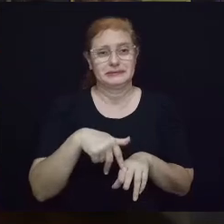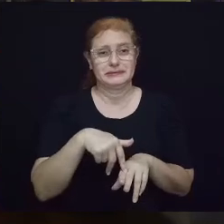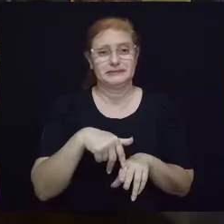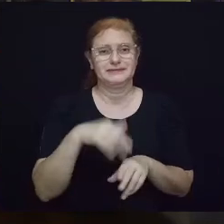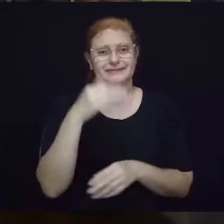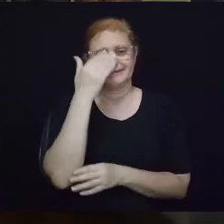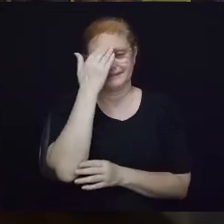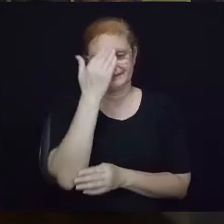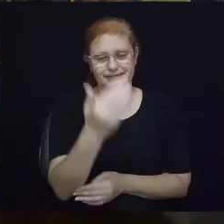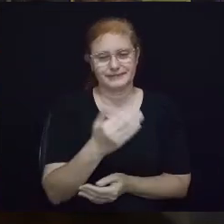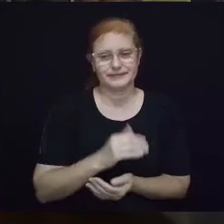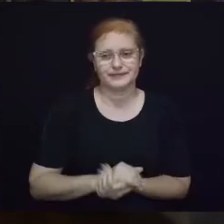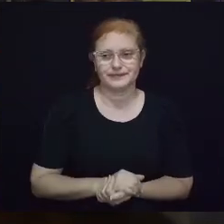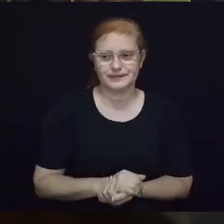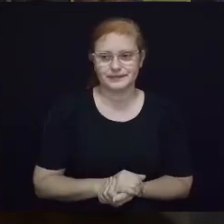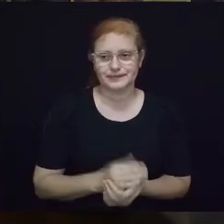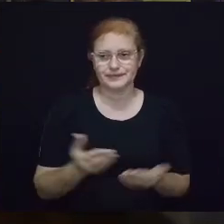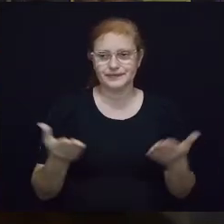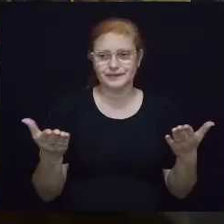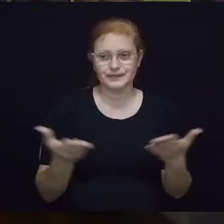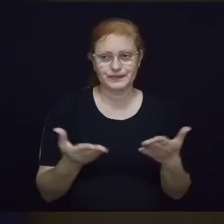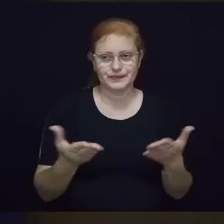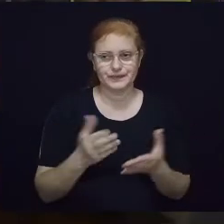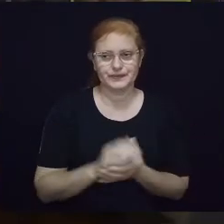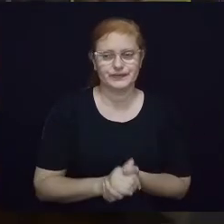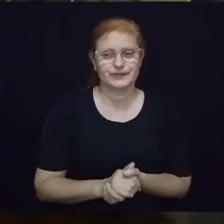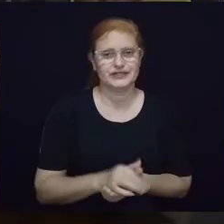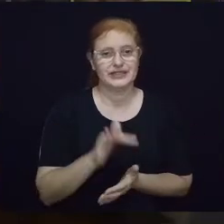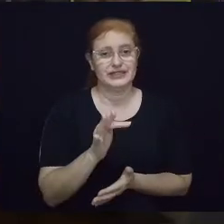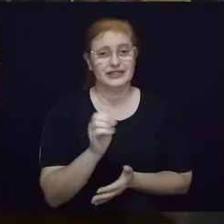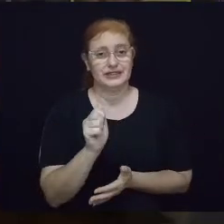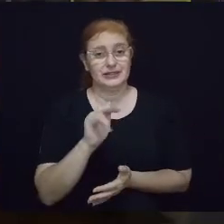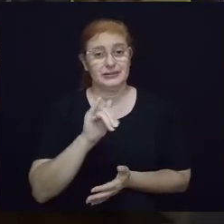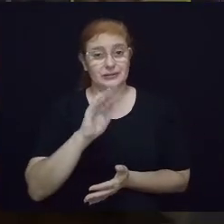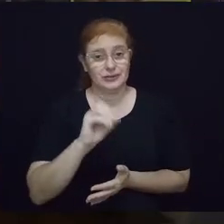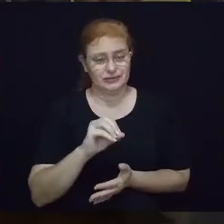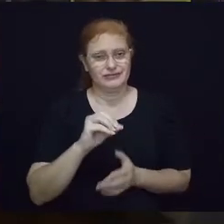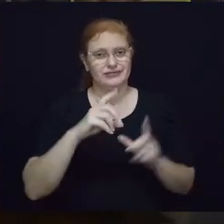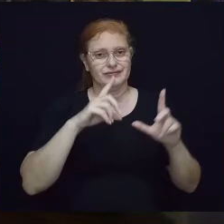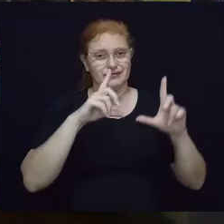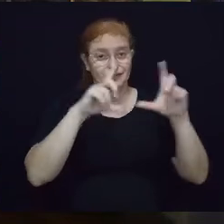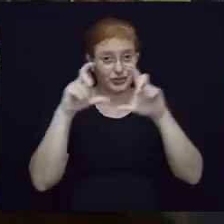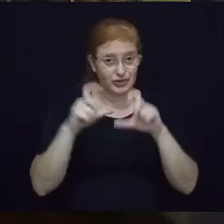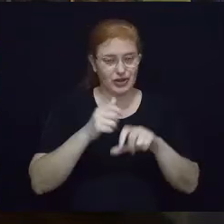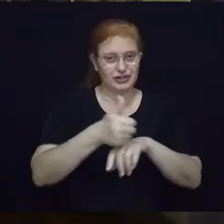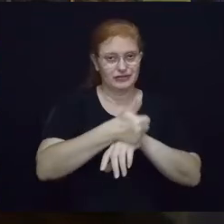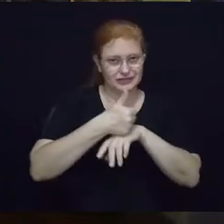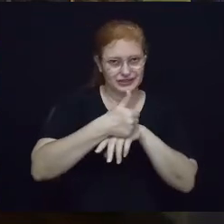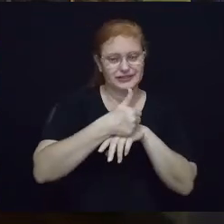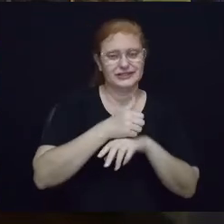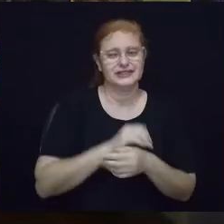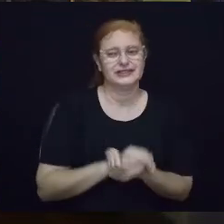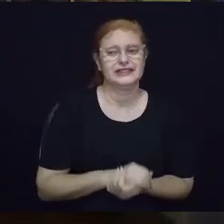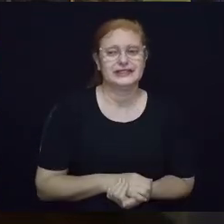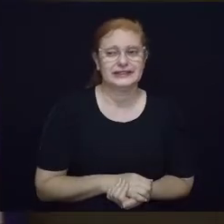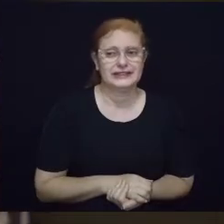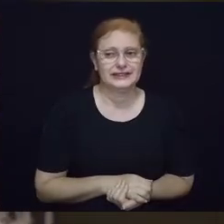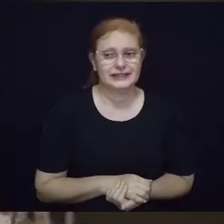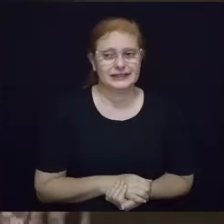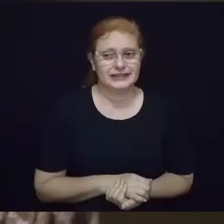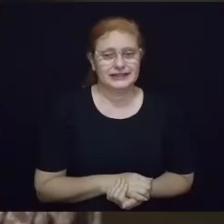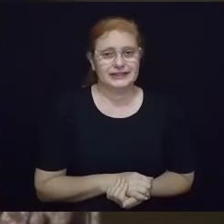Muito obrigada. Vou passar agora para o Fábio Del Rey, fotógrafo. Tudo bom, Mauro? Oi, Fábio.